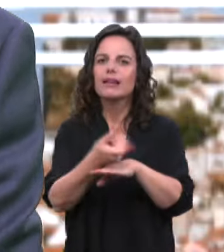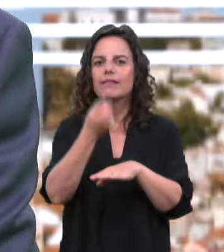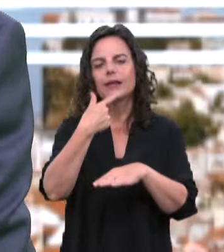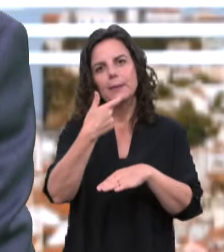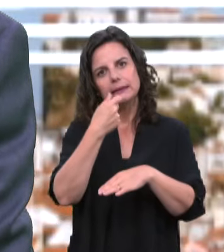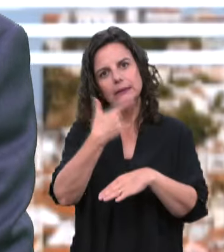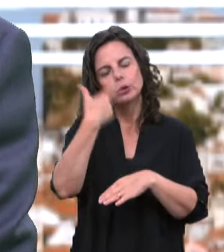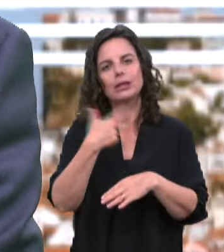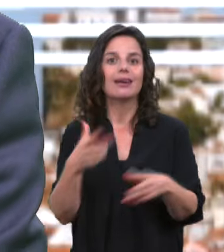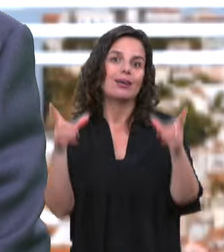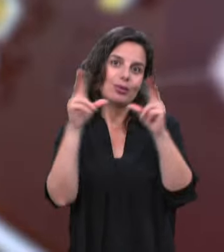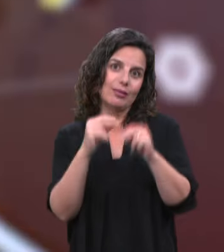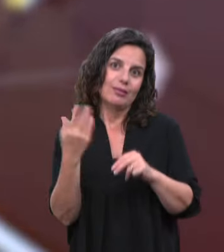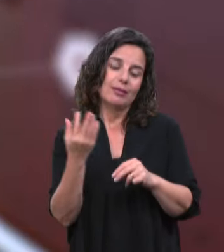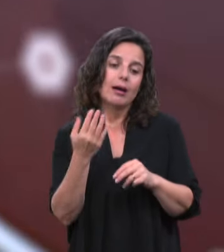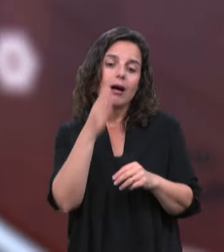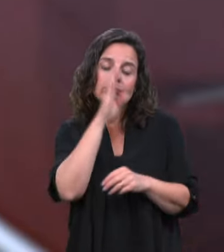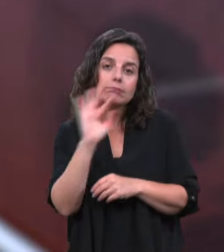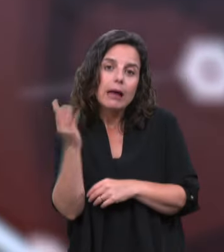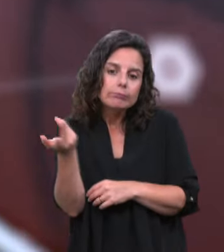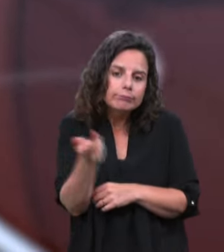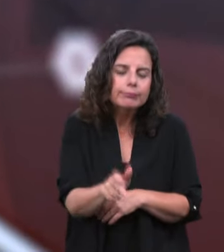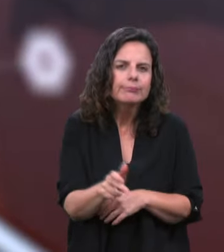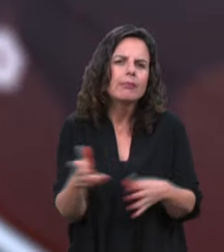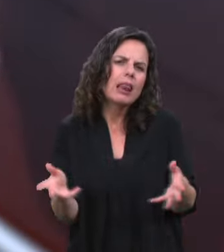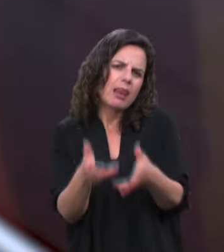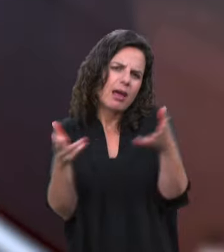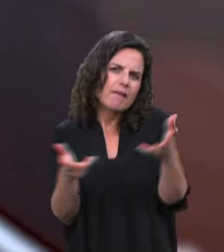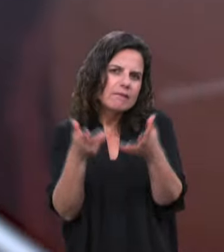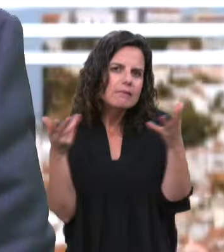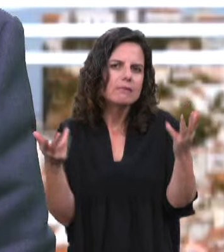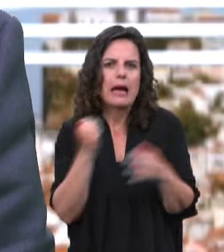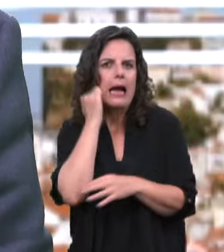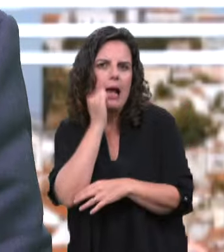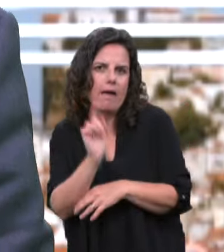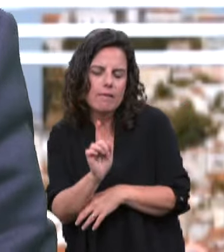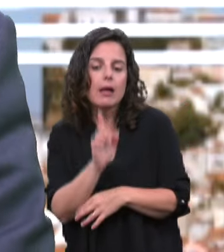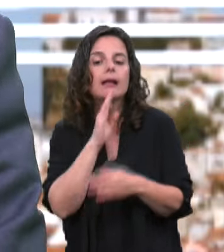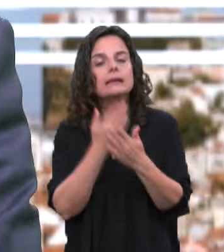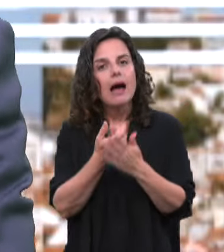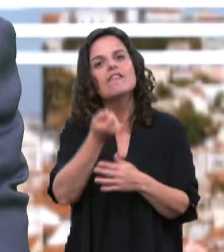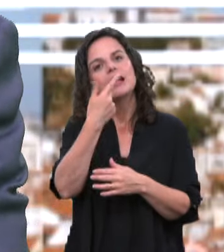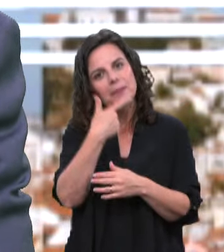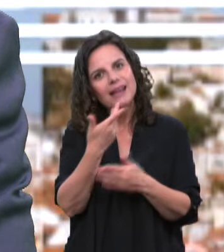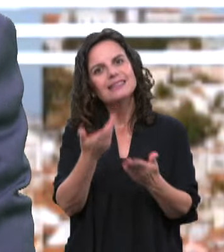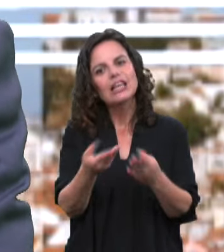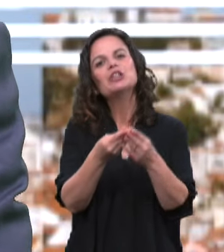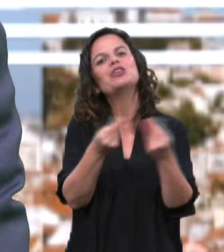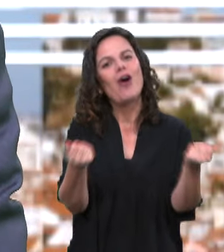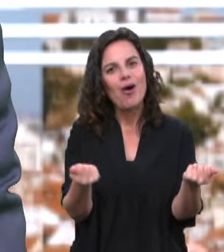farmacêutica em situações clínicas ligeiras, podendo resolver ao nível da farmácia um conjunto de situações que, não